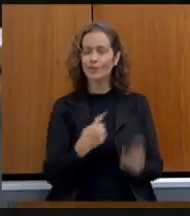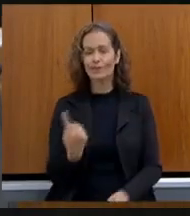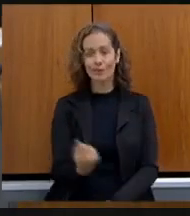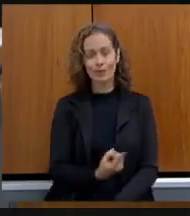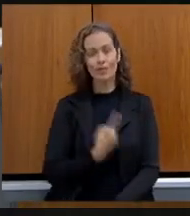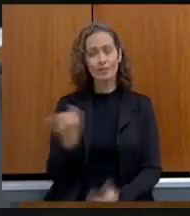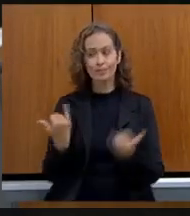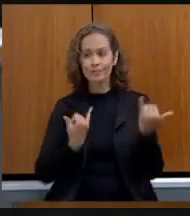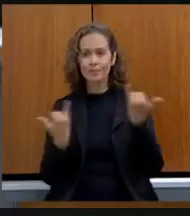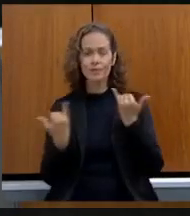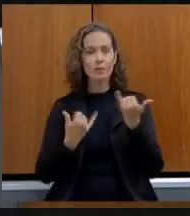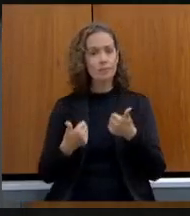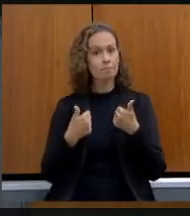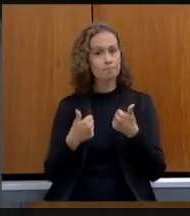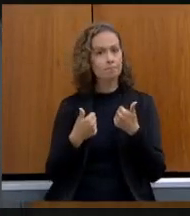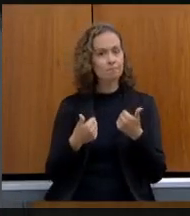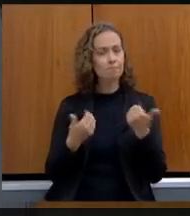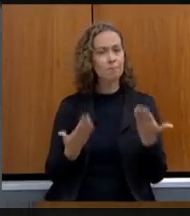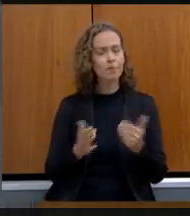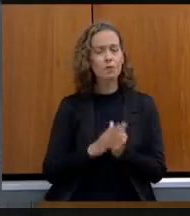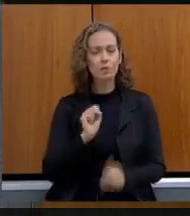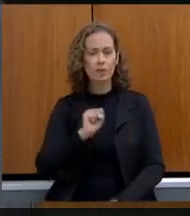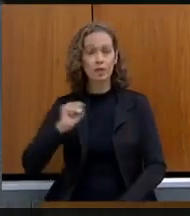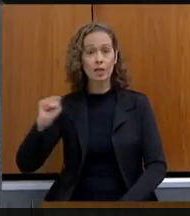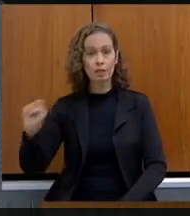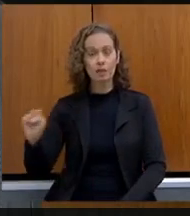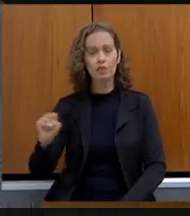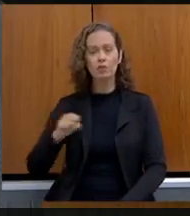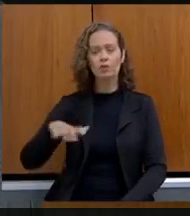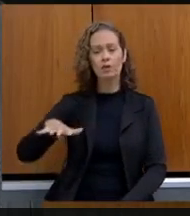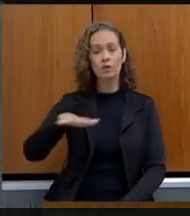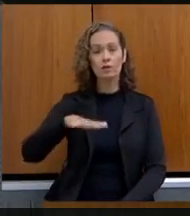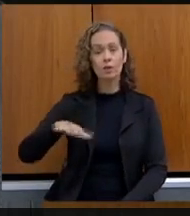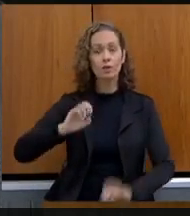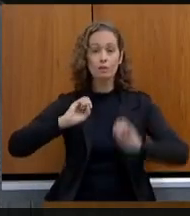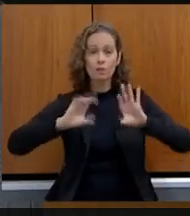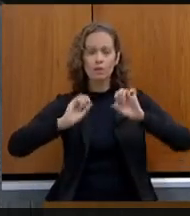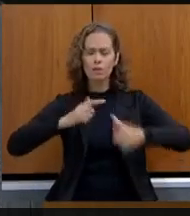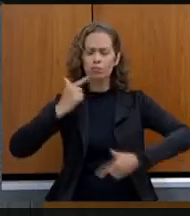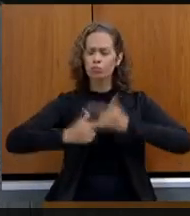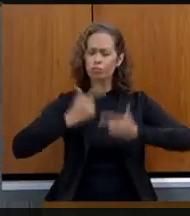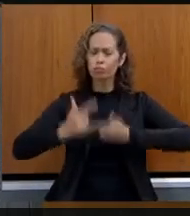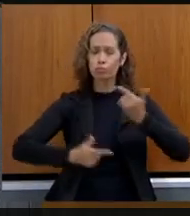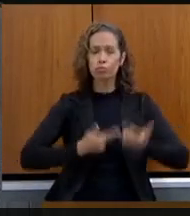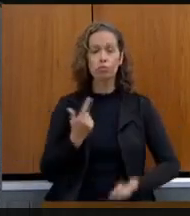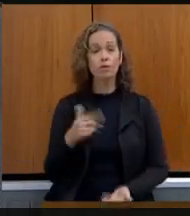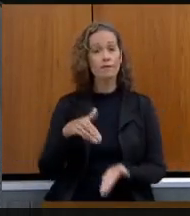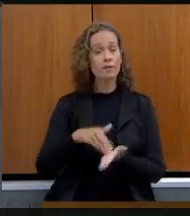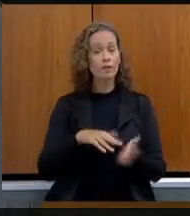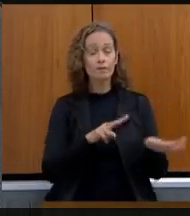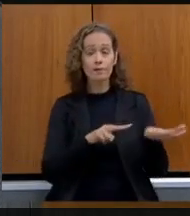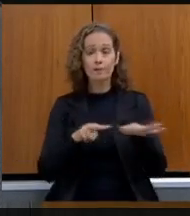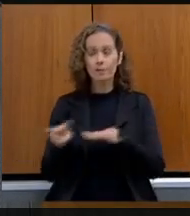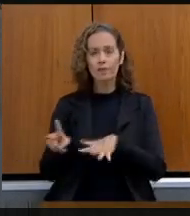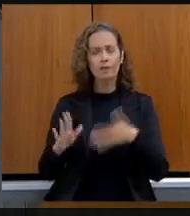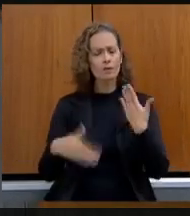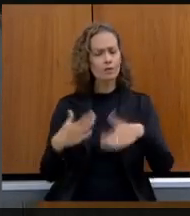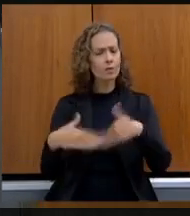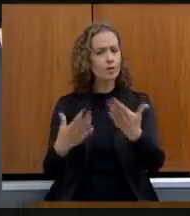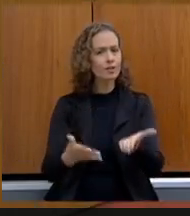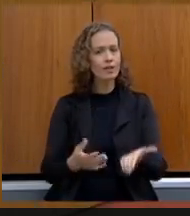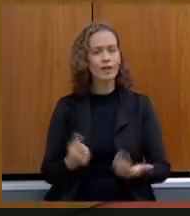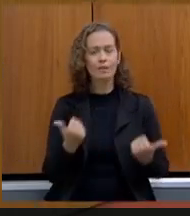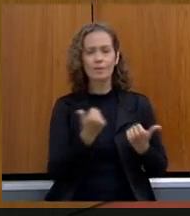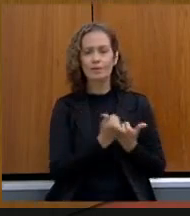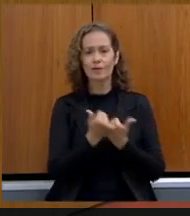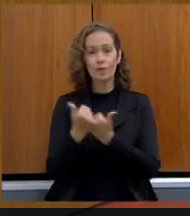recebendo dos superintendentes Regionais de ensino que estão trabalhando aí sem parar fim de semana todo o processo para dar todo